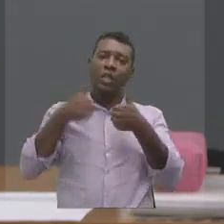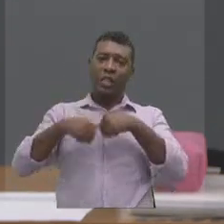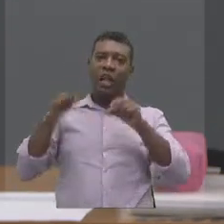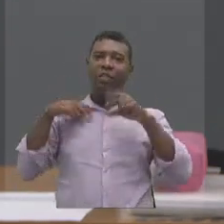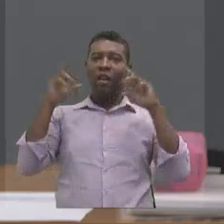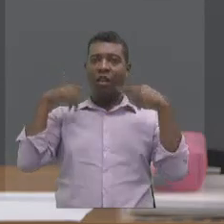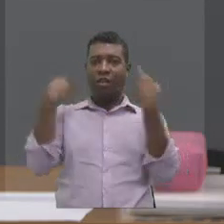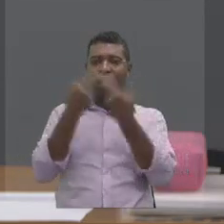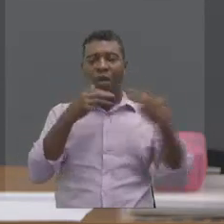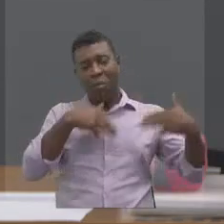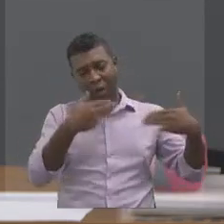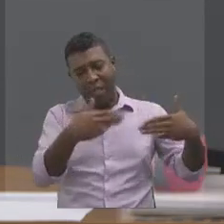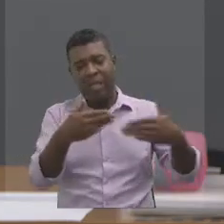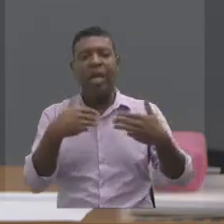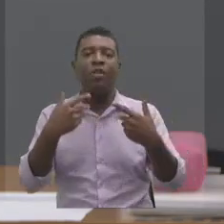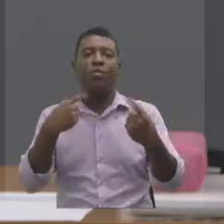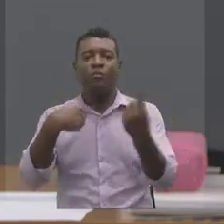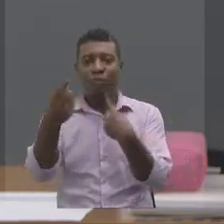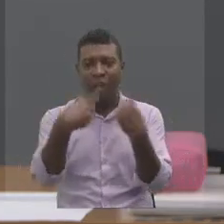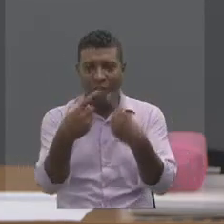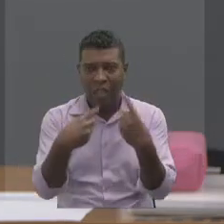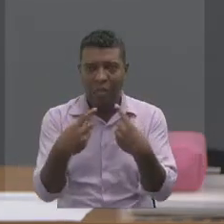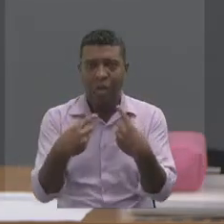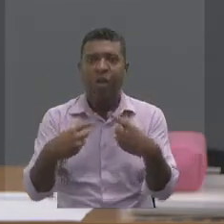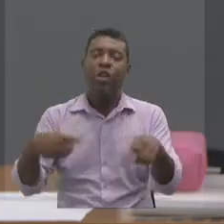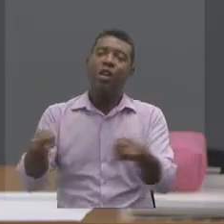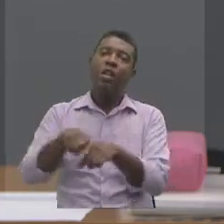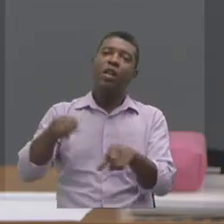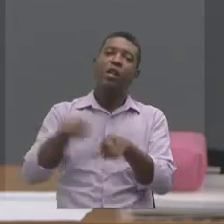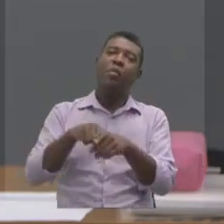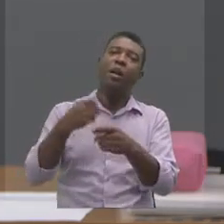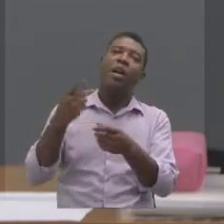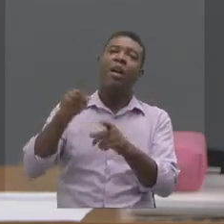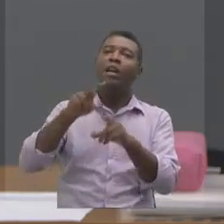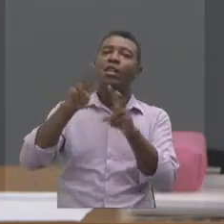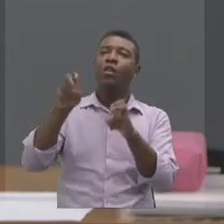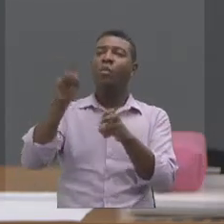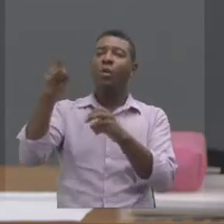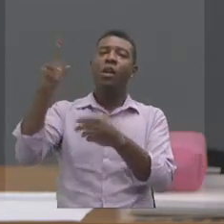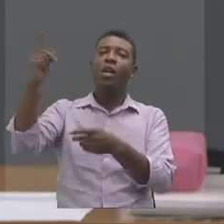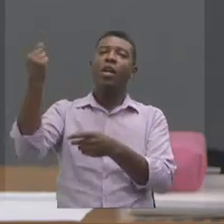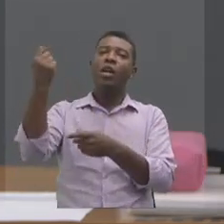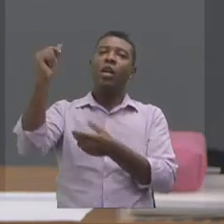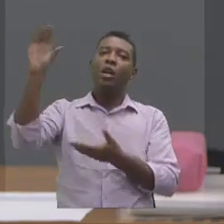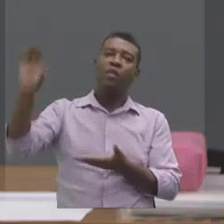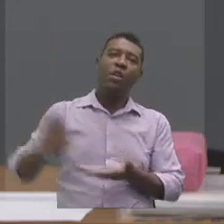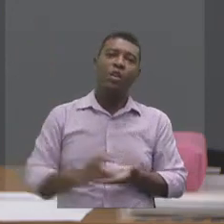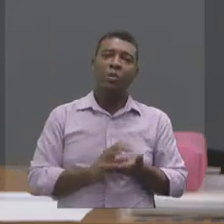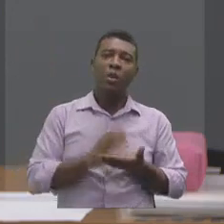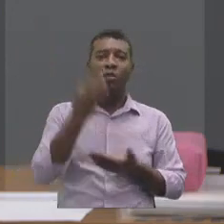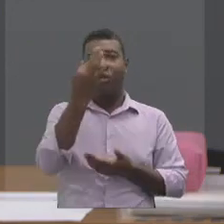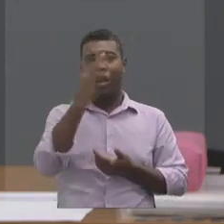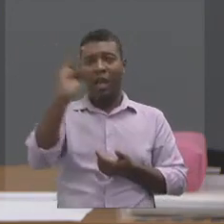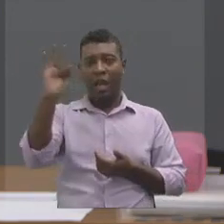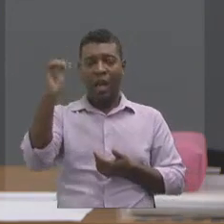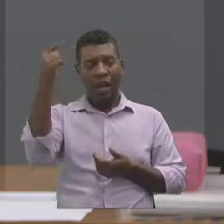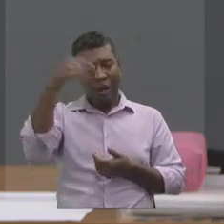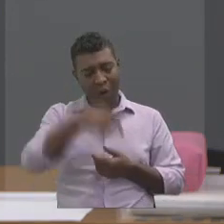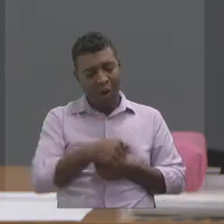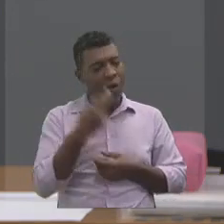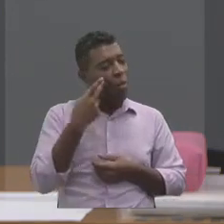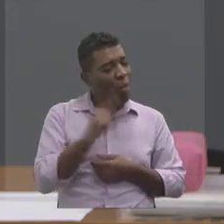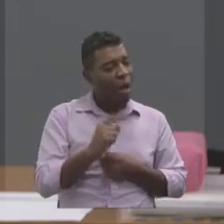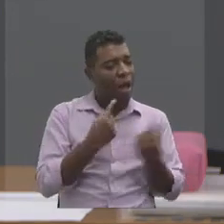dos transportes né tratando né de investimentos federais nas rodovias mineiras e isso é fundamental né e a gente sai de lá com muita satisfação